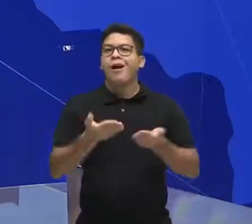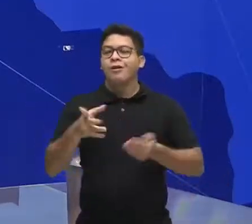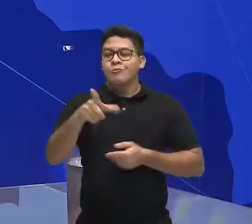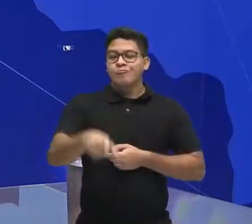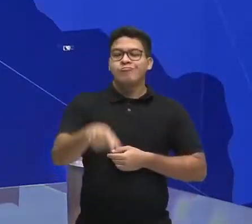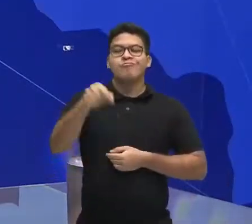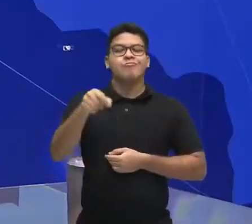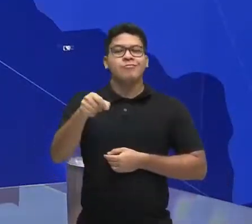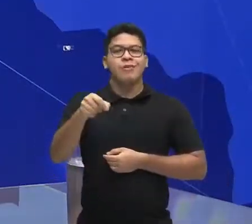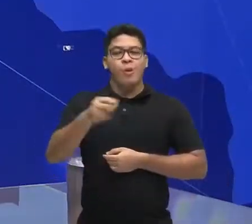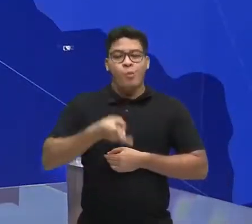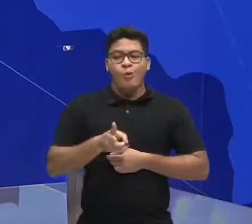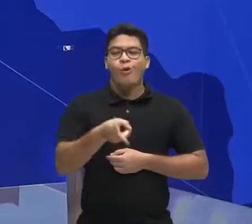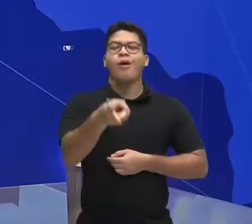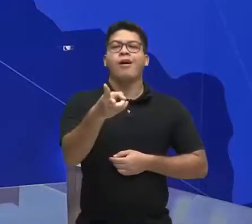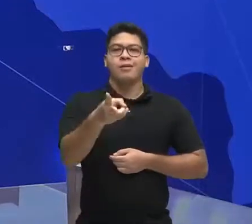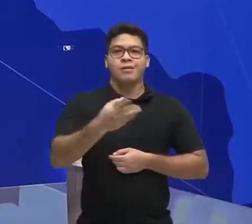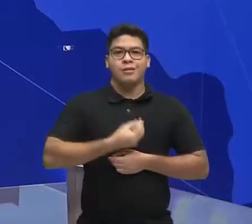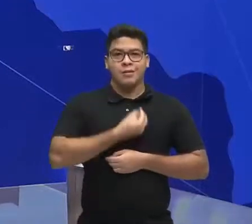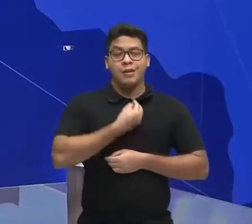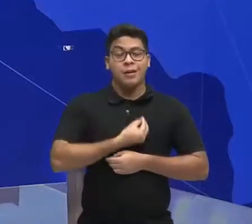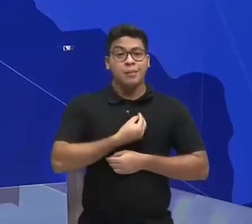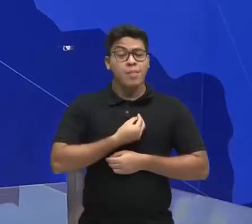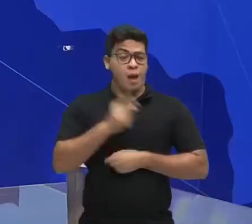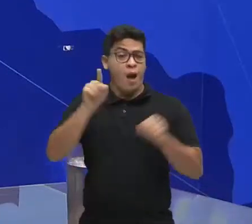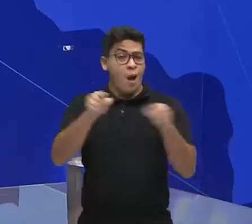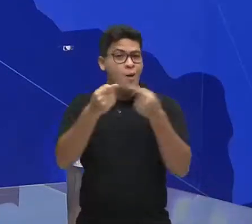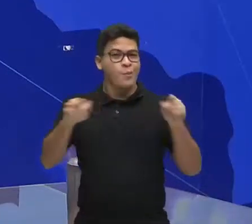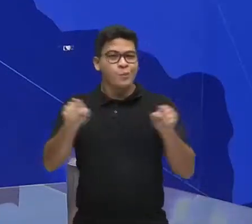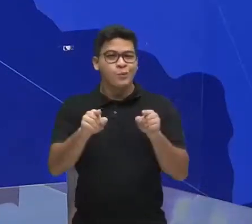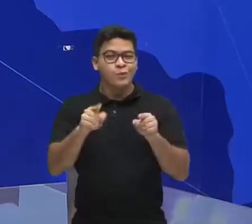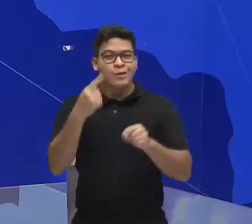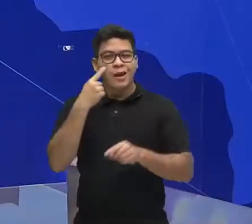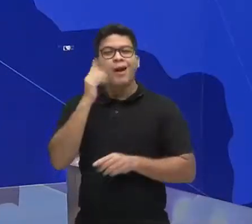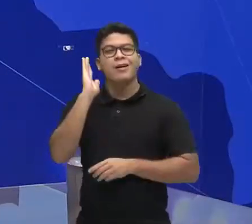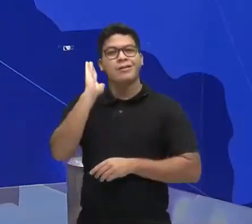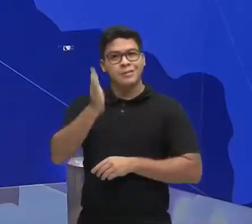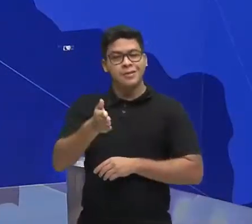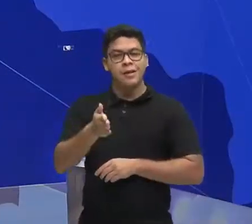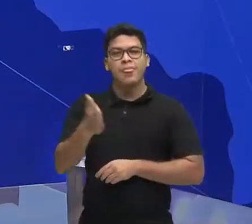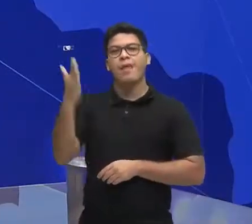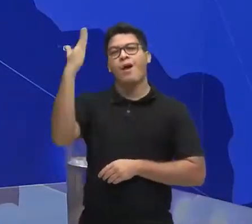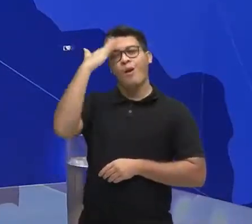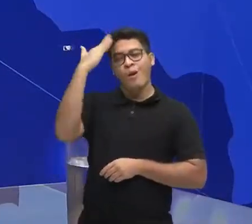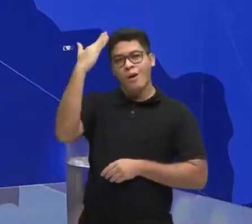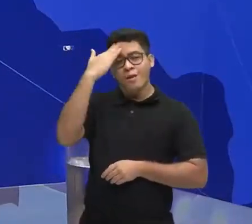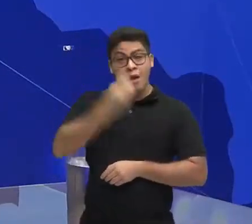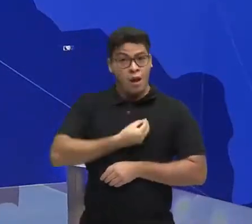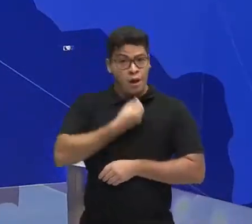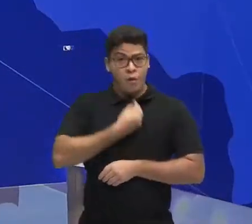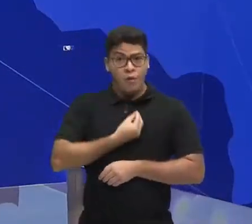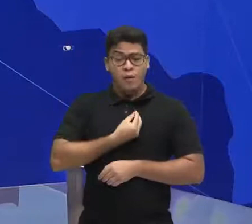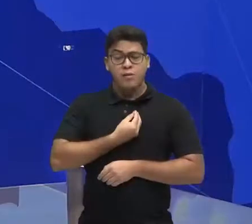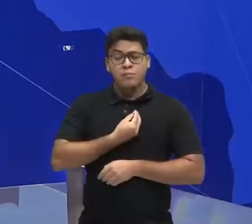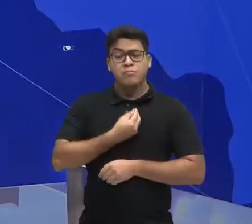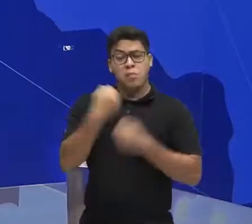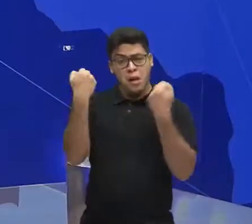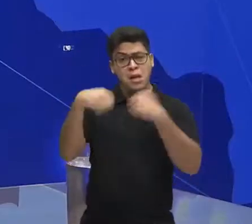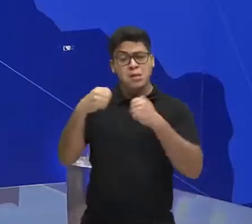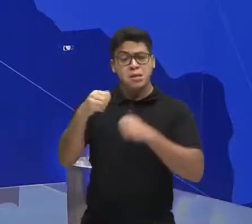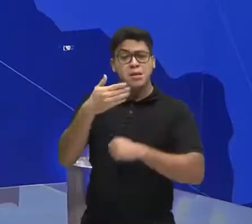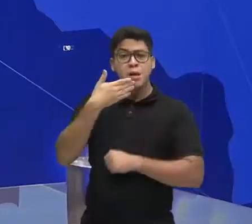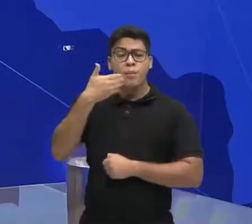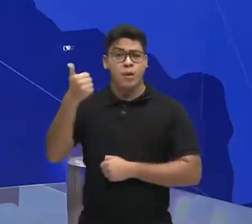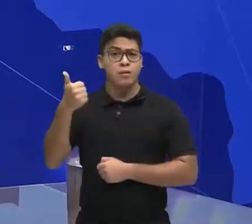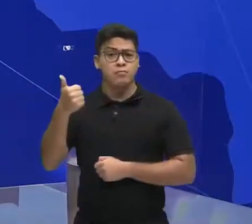se a gente pudesse escolher. A música do Gonzaguinha diz, eu sei que a vida devia ser bem melhor. Quem é que não queria que a